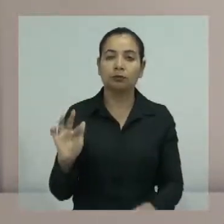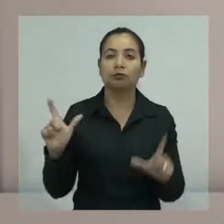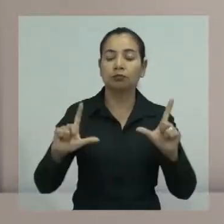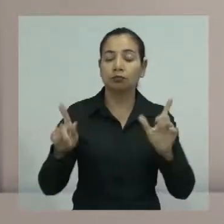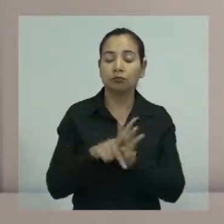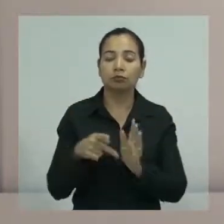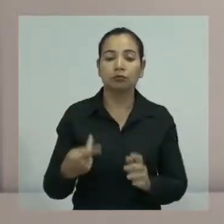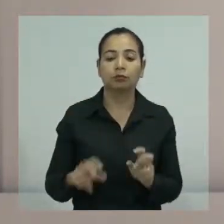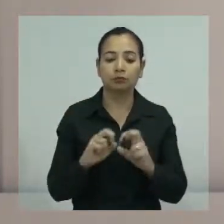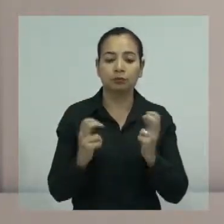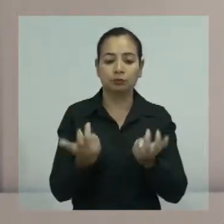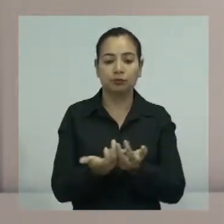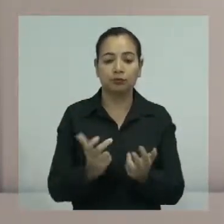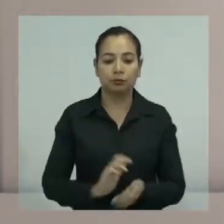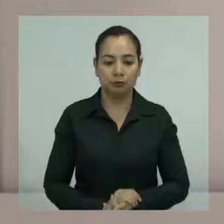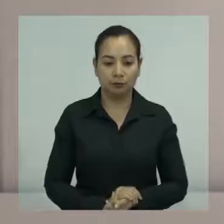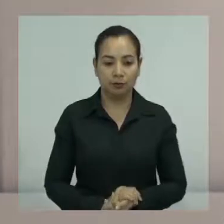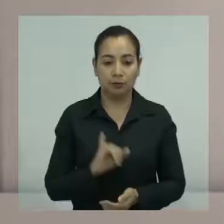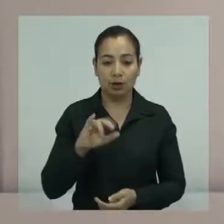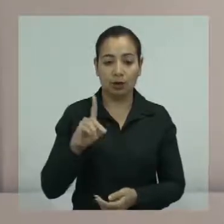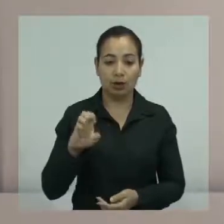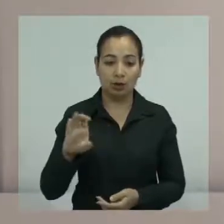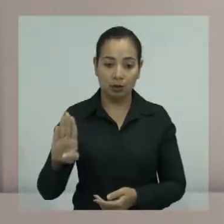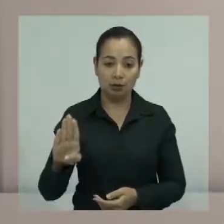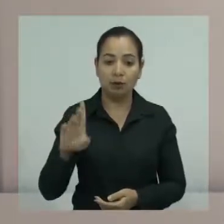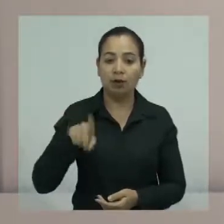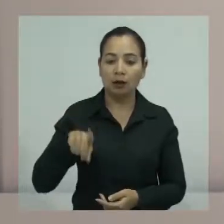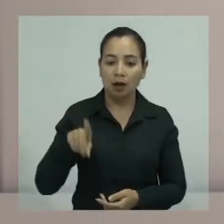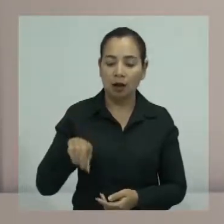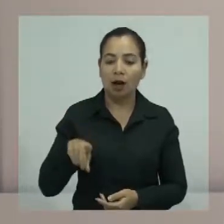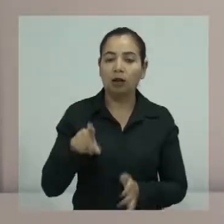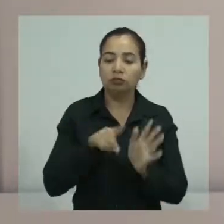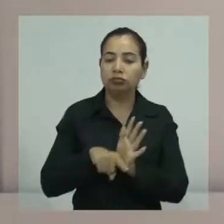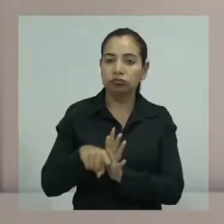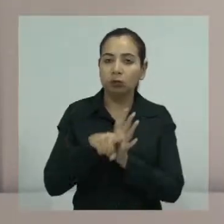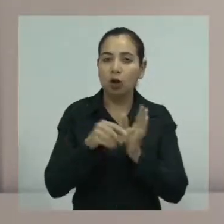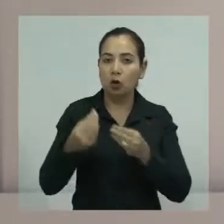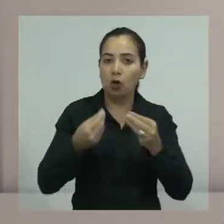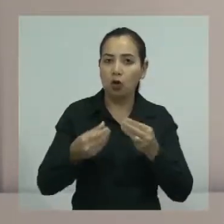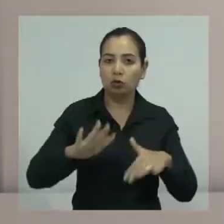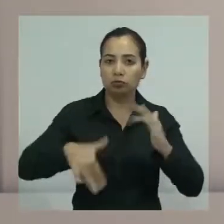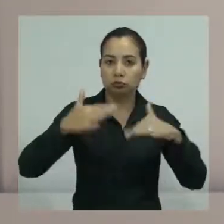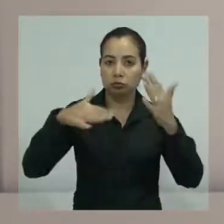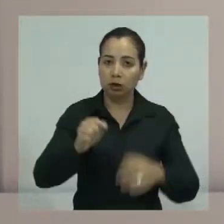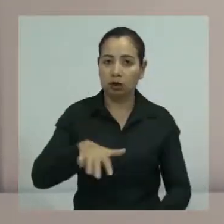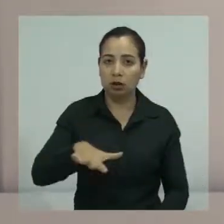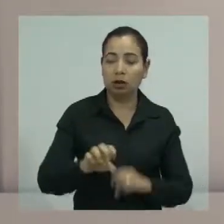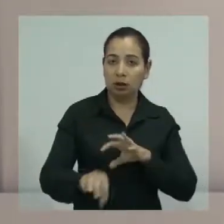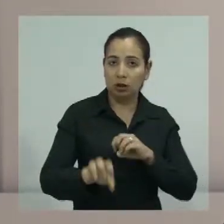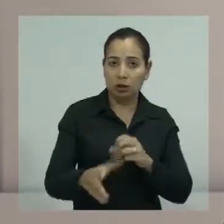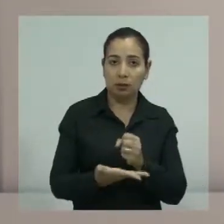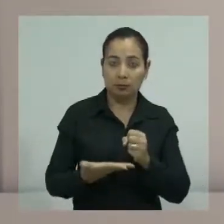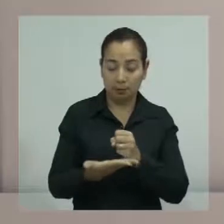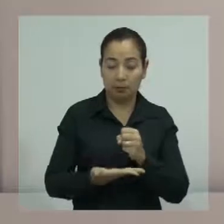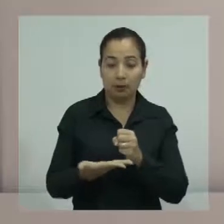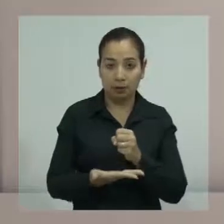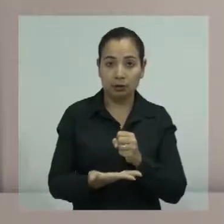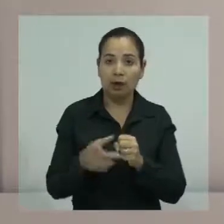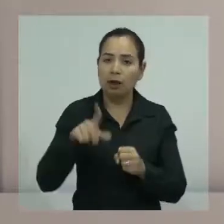Olá, estamos iniciando o plenário da cidade pela TV Fortaleza, a emissora da Câmara Municipal. O